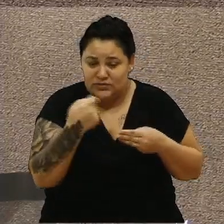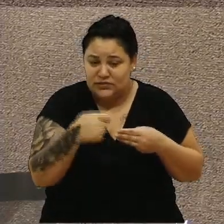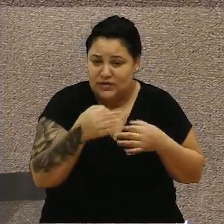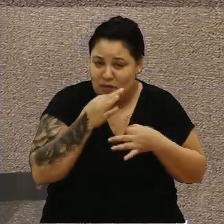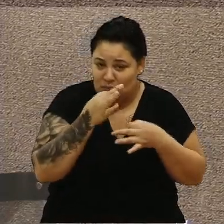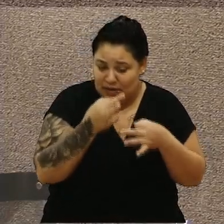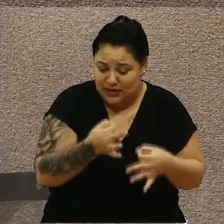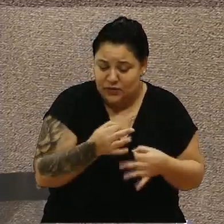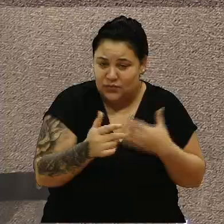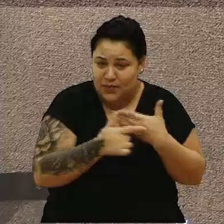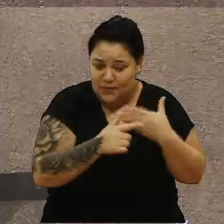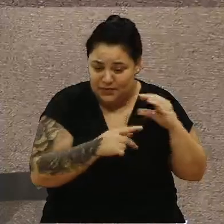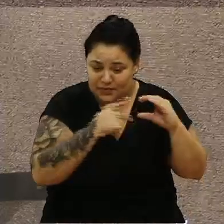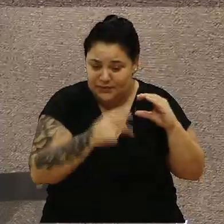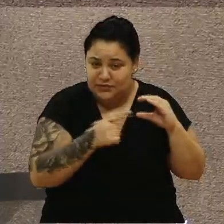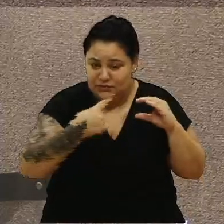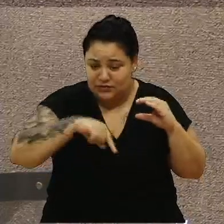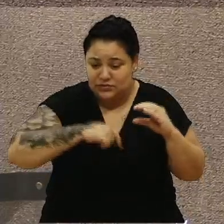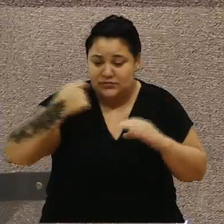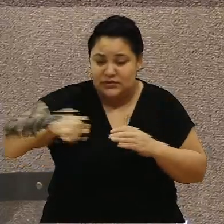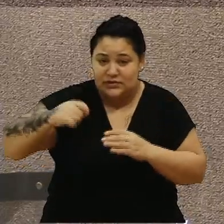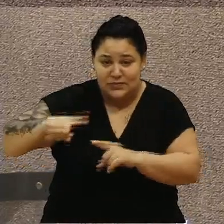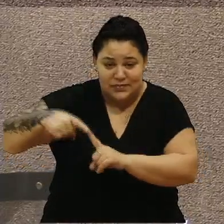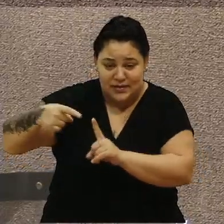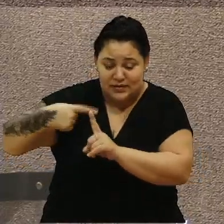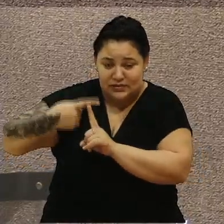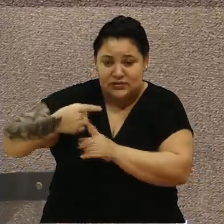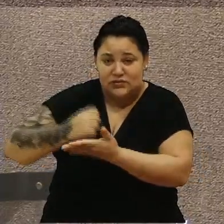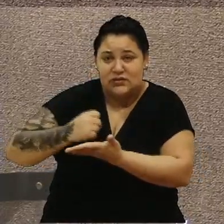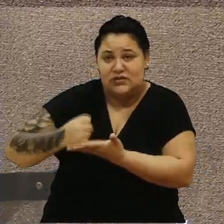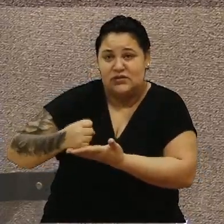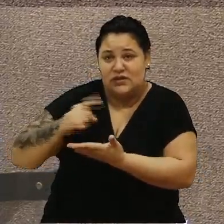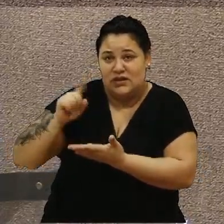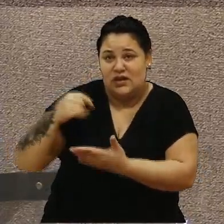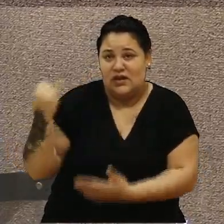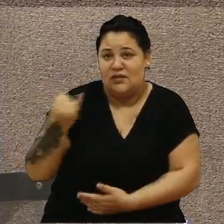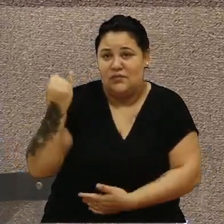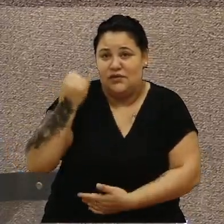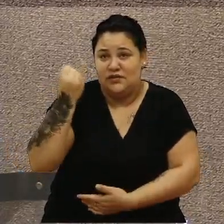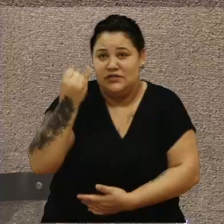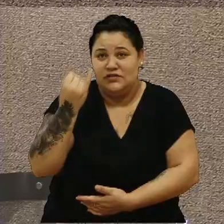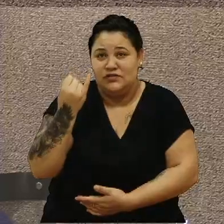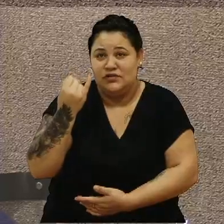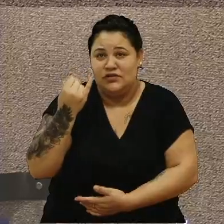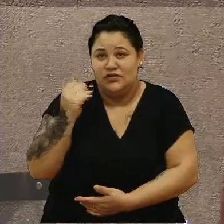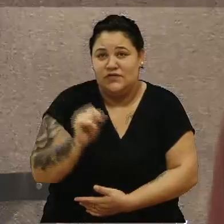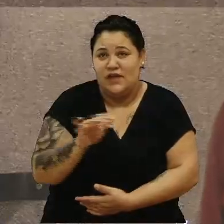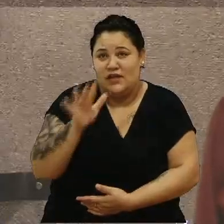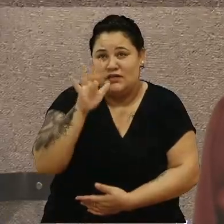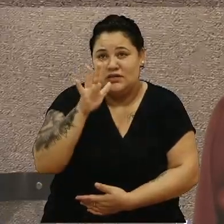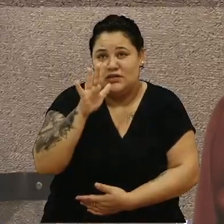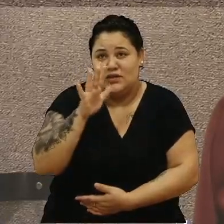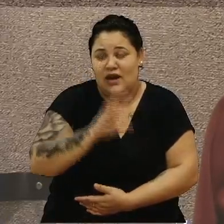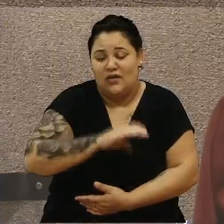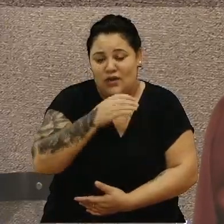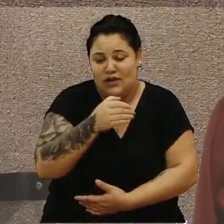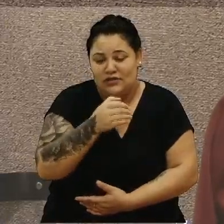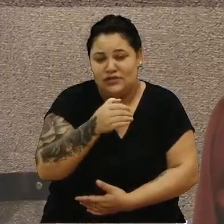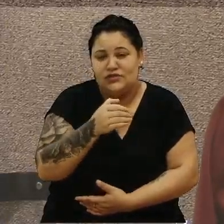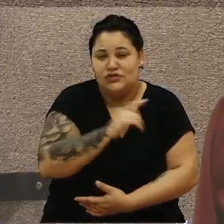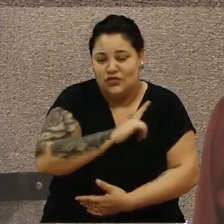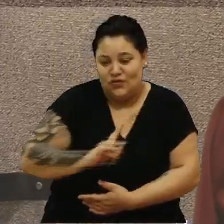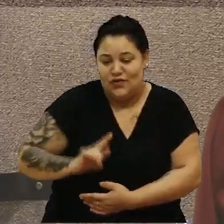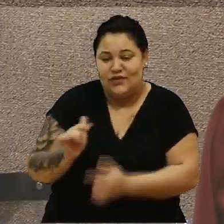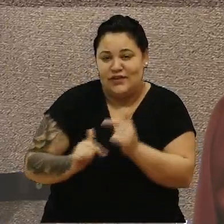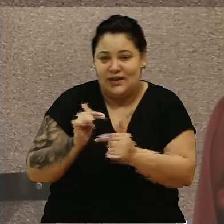Câmara de Vereadores, que nós precisamos de mais. Mas é importante que a gente valorize a coragem de um governo que tem trabalhado com um programa como o